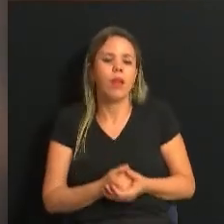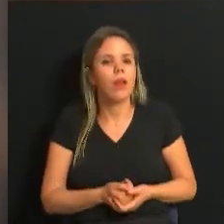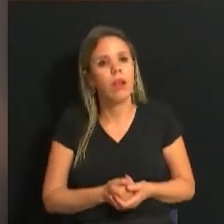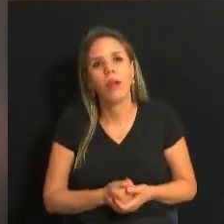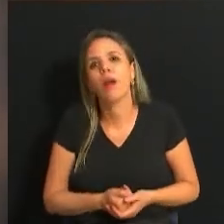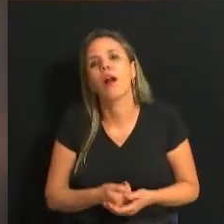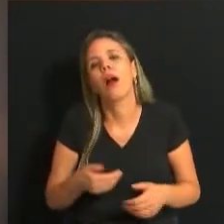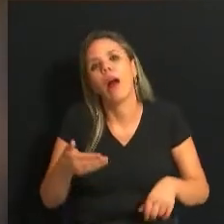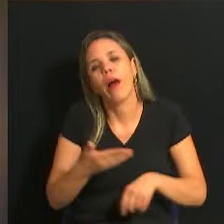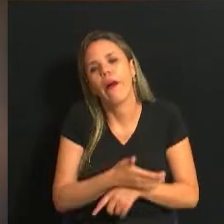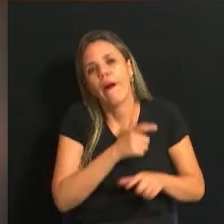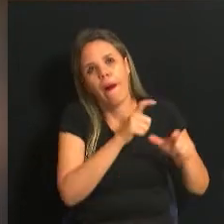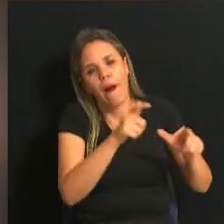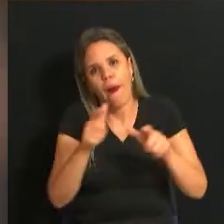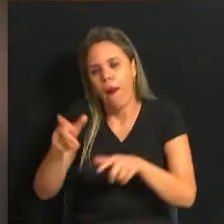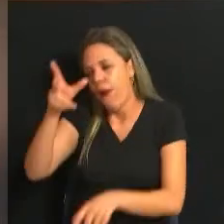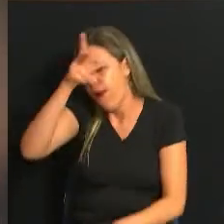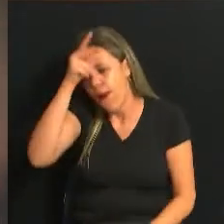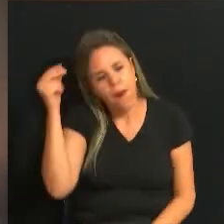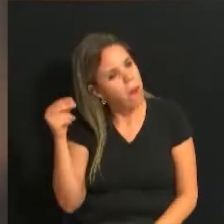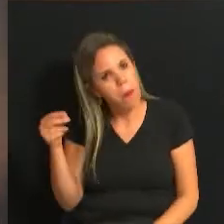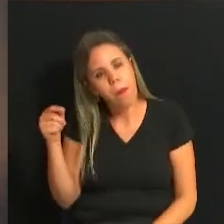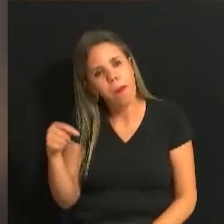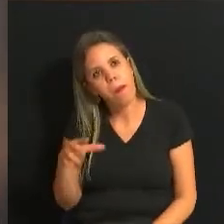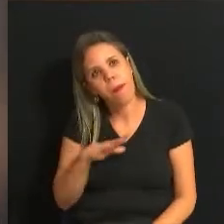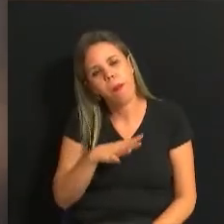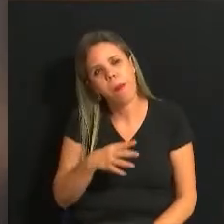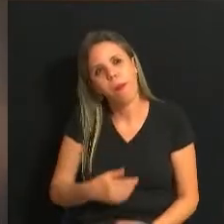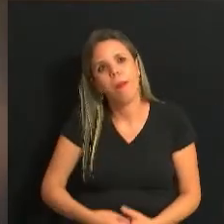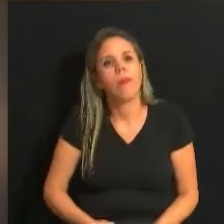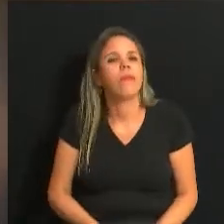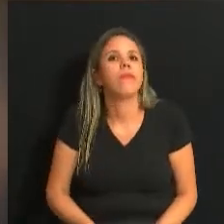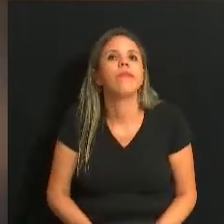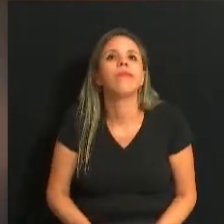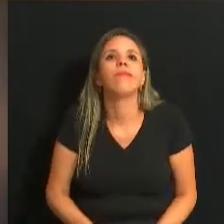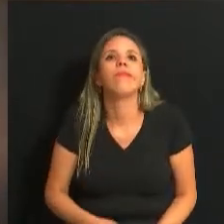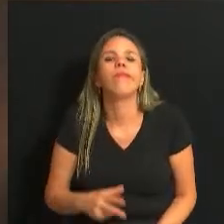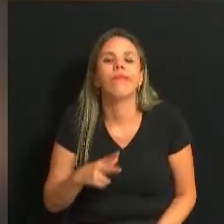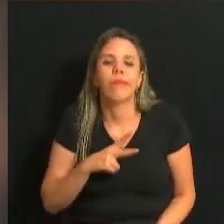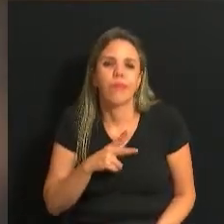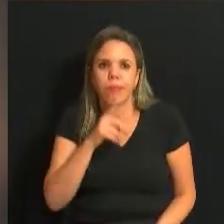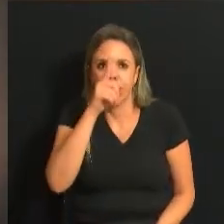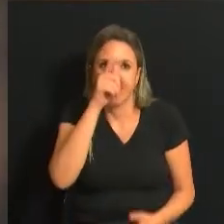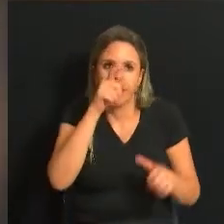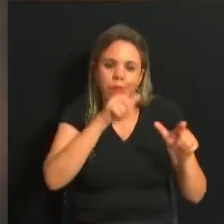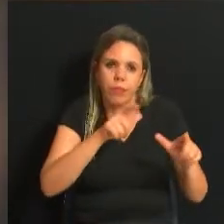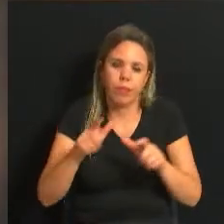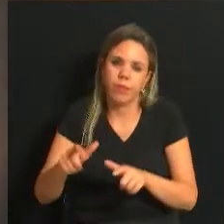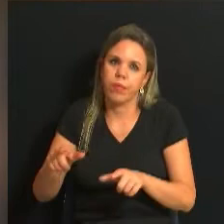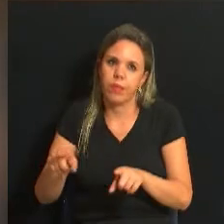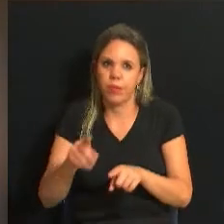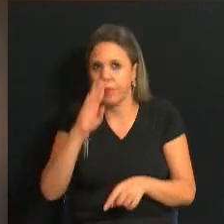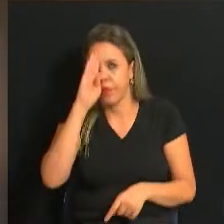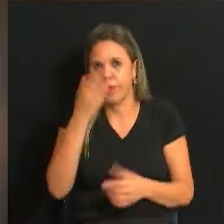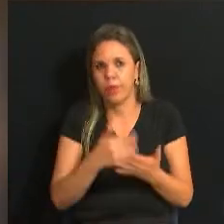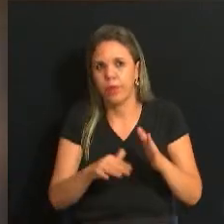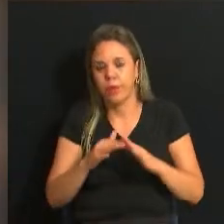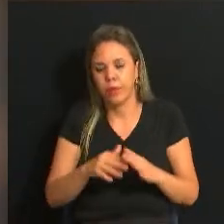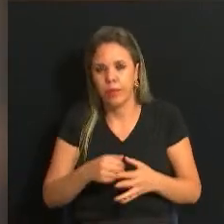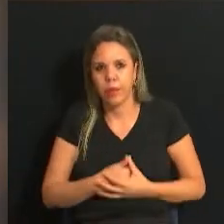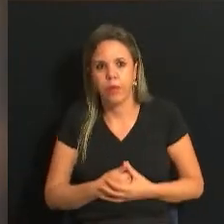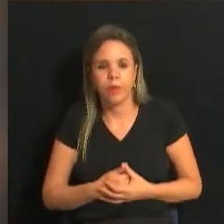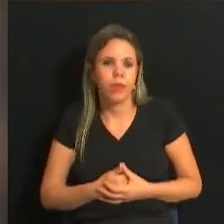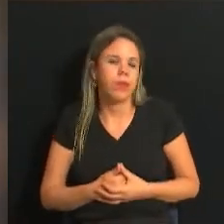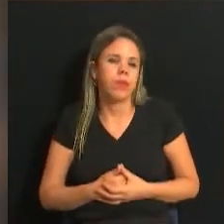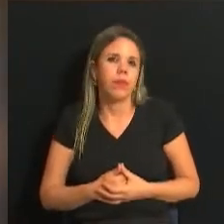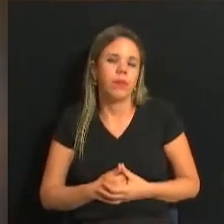acesso em locais públicos aqui da nossa cidade e privados, principalmente as escolas,